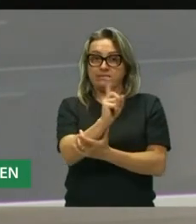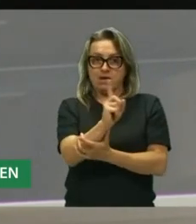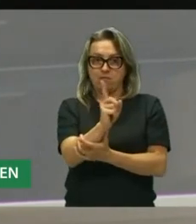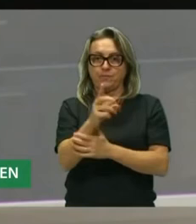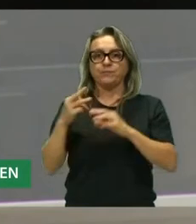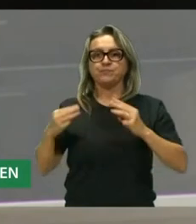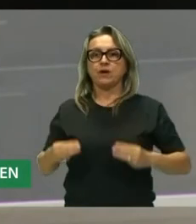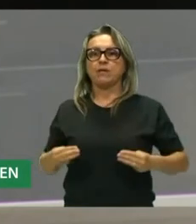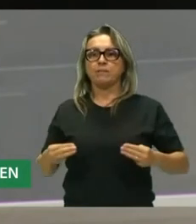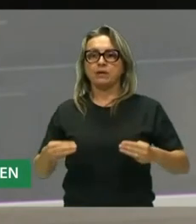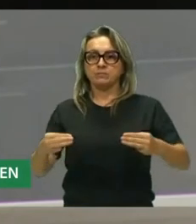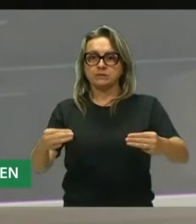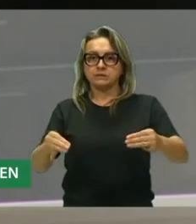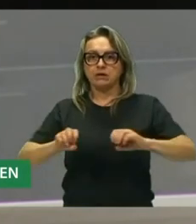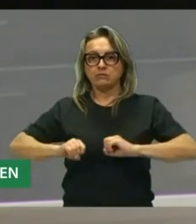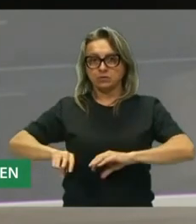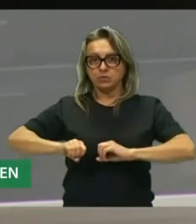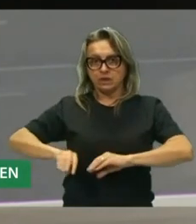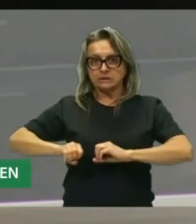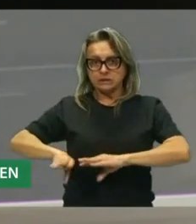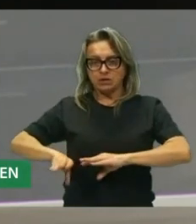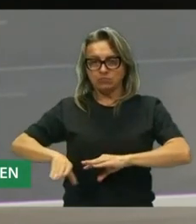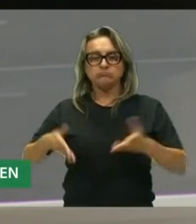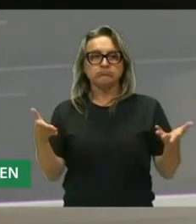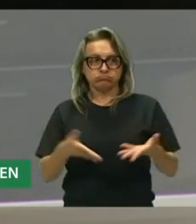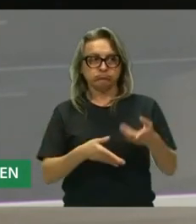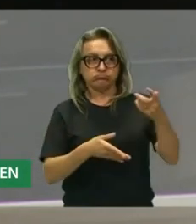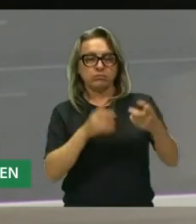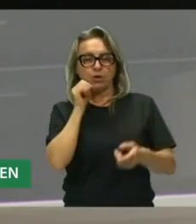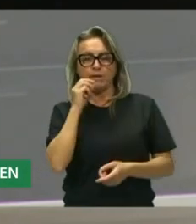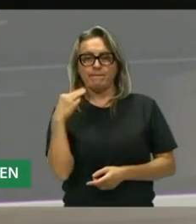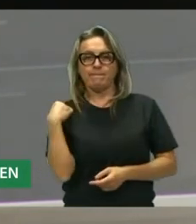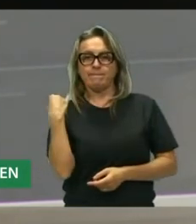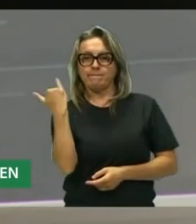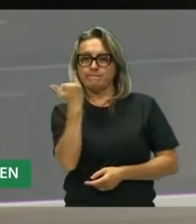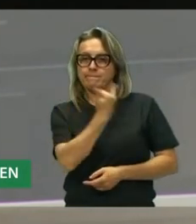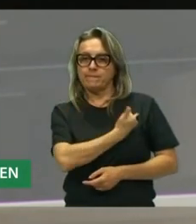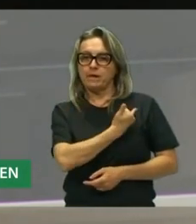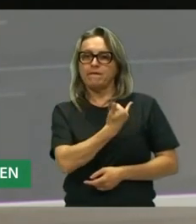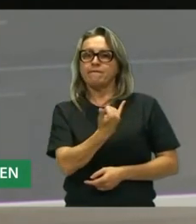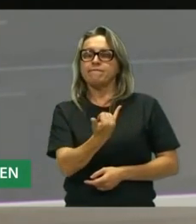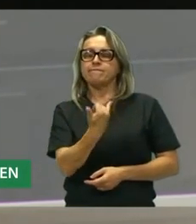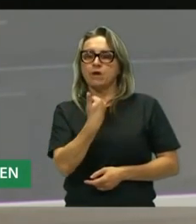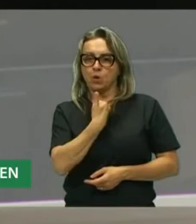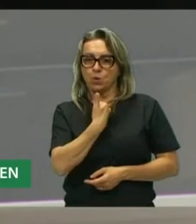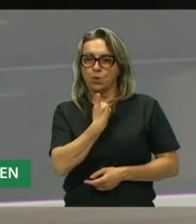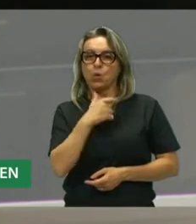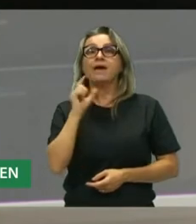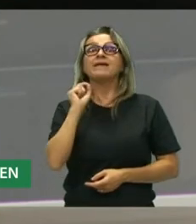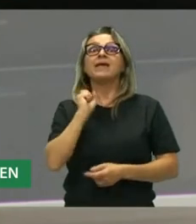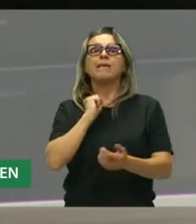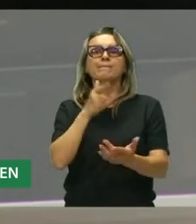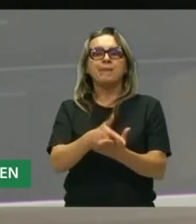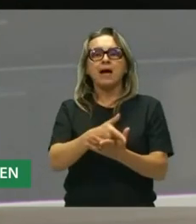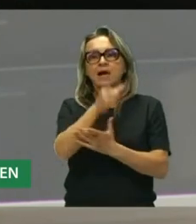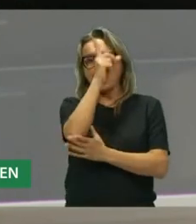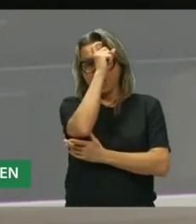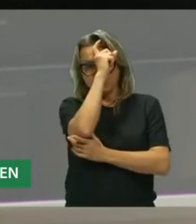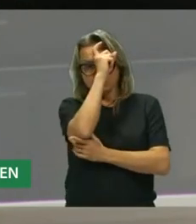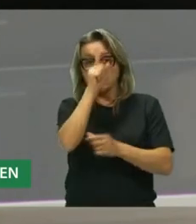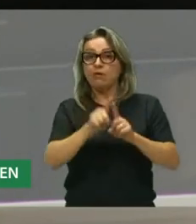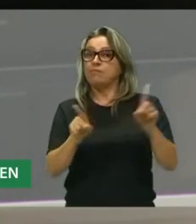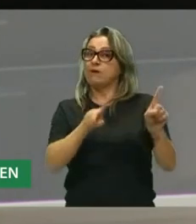Educação. E agora a irmã acabou de declinar que quem está bancando é o hospital e não está no